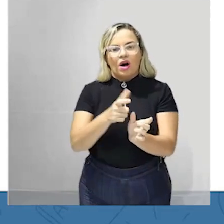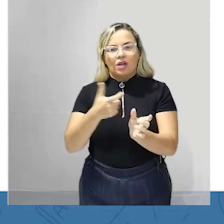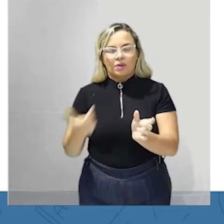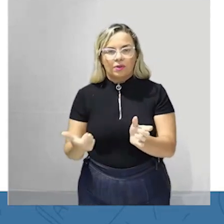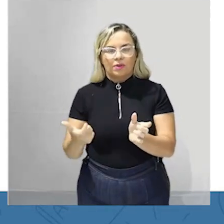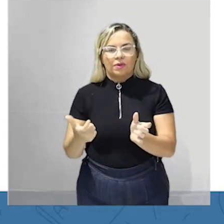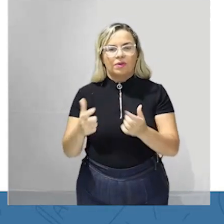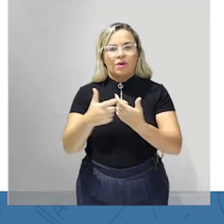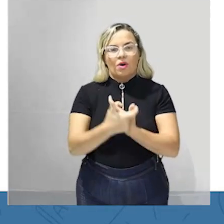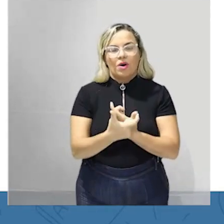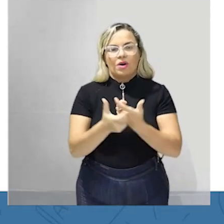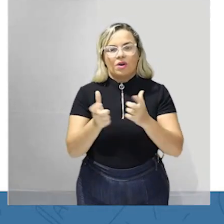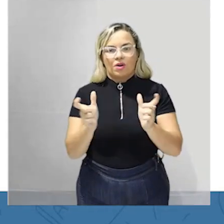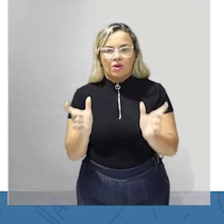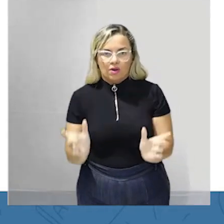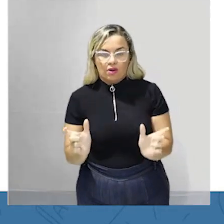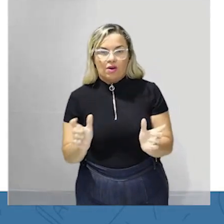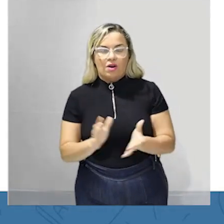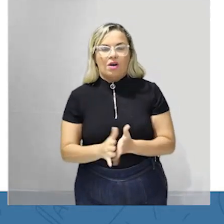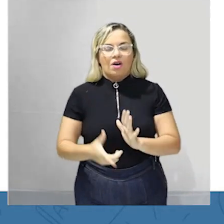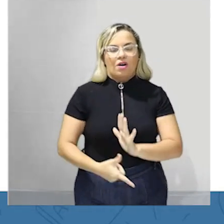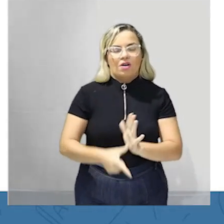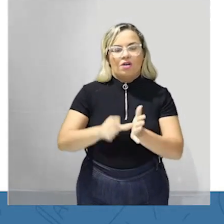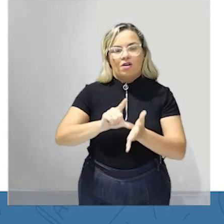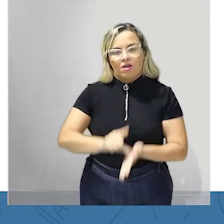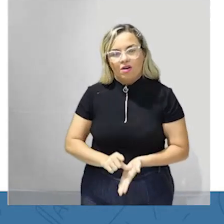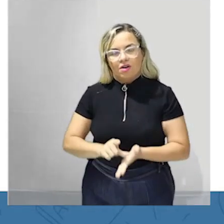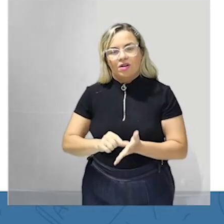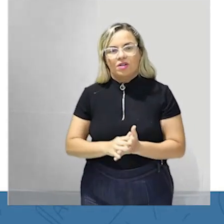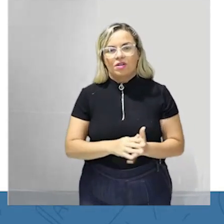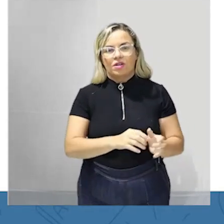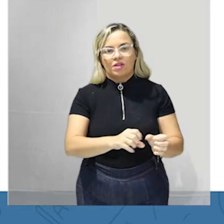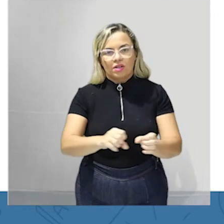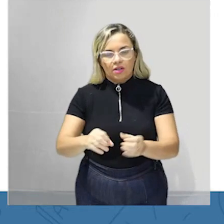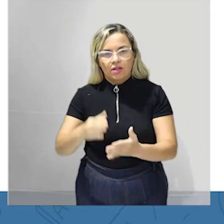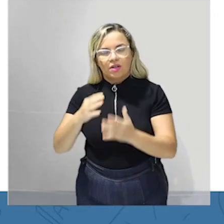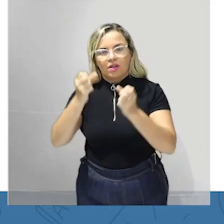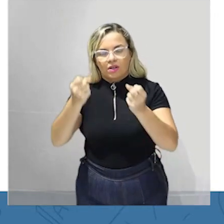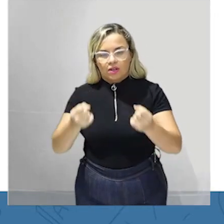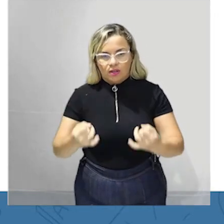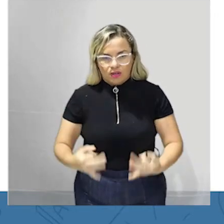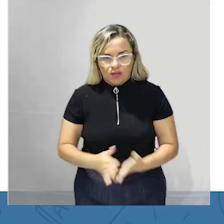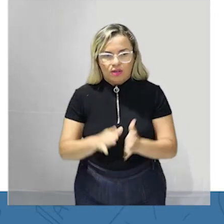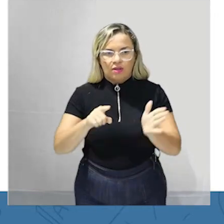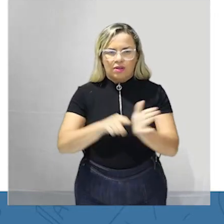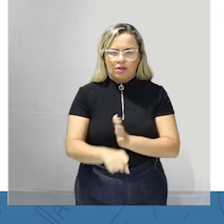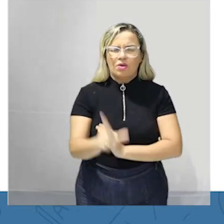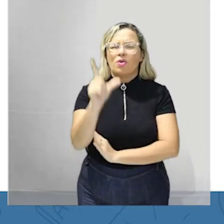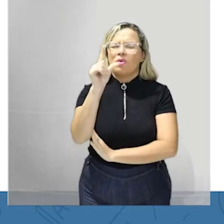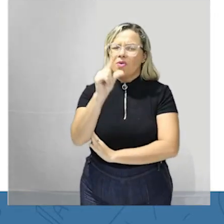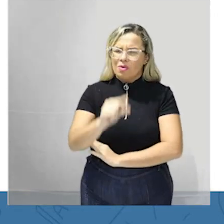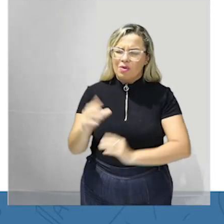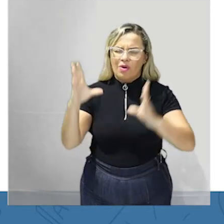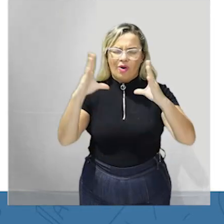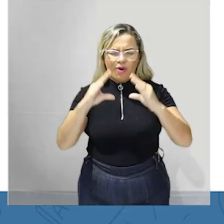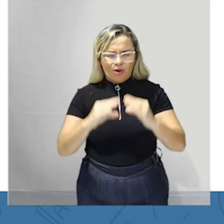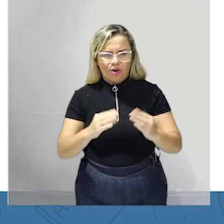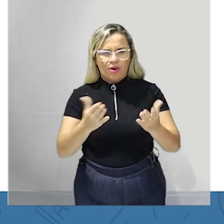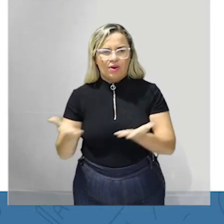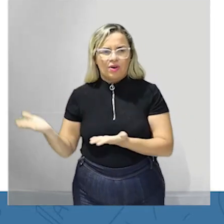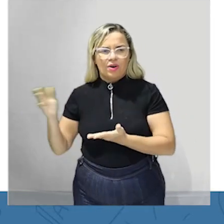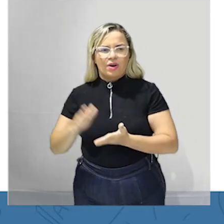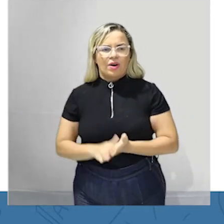gente trabalhar com as questões, eu trouxe um breve resumo, porque tem umas particularidades no espanhol, tá? Então,